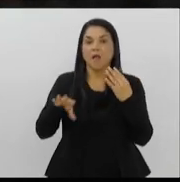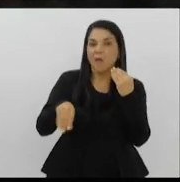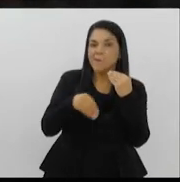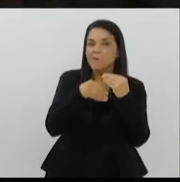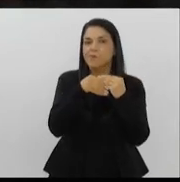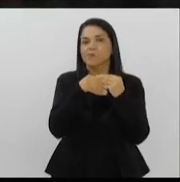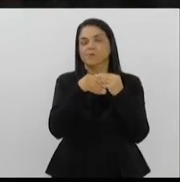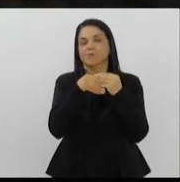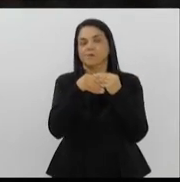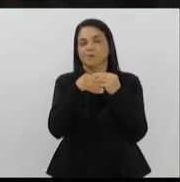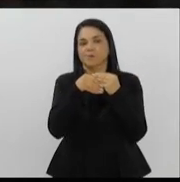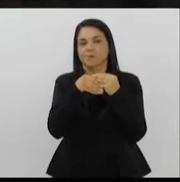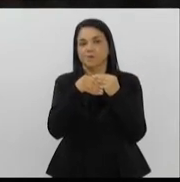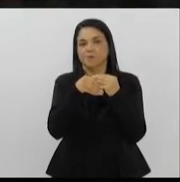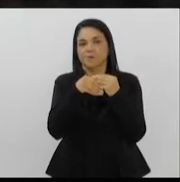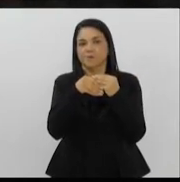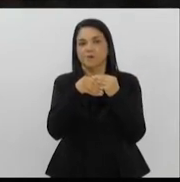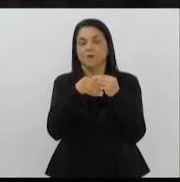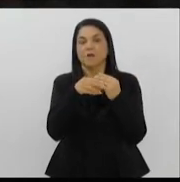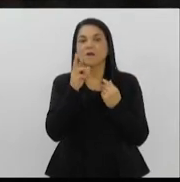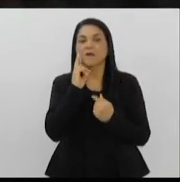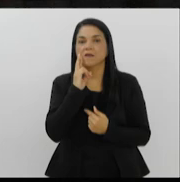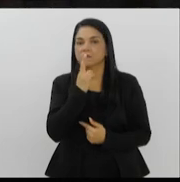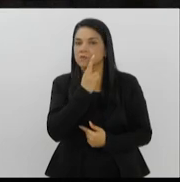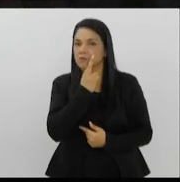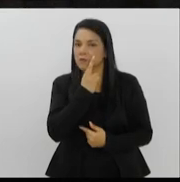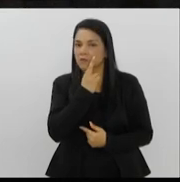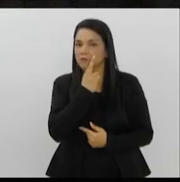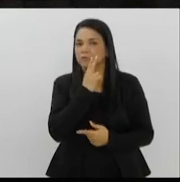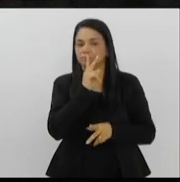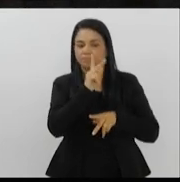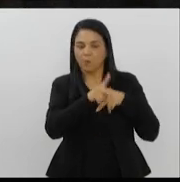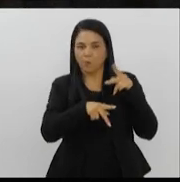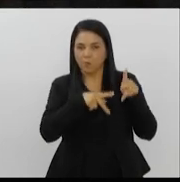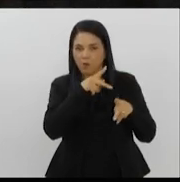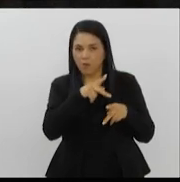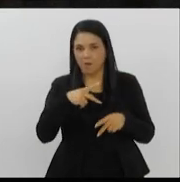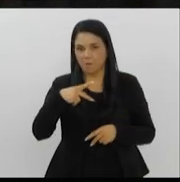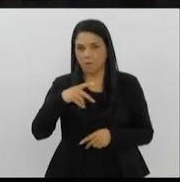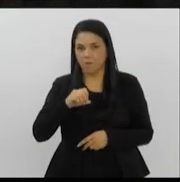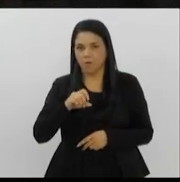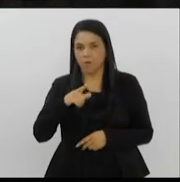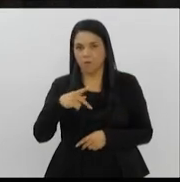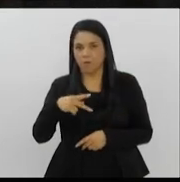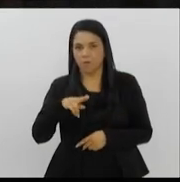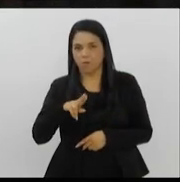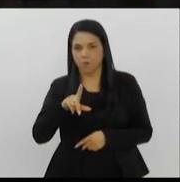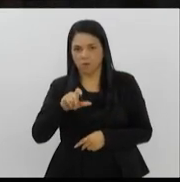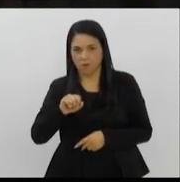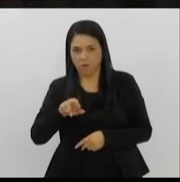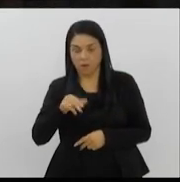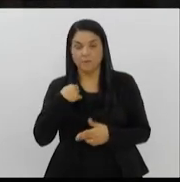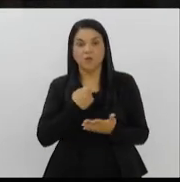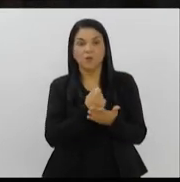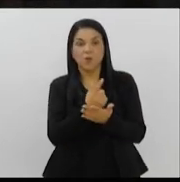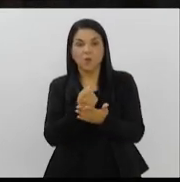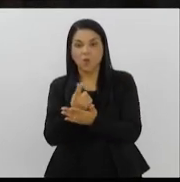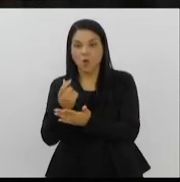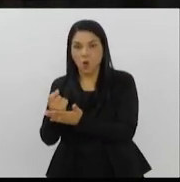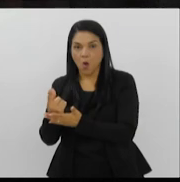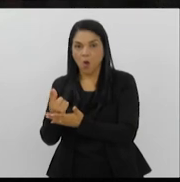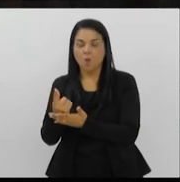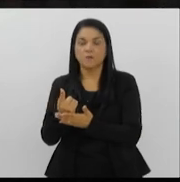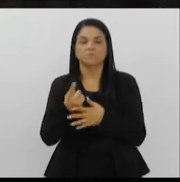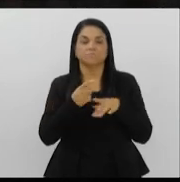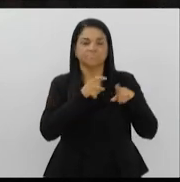também nos restaurantes populares, a compra majoritariamente de produtos produzidos por